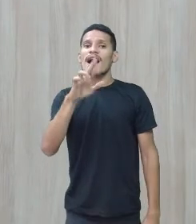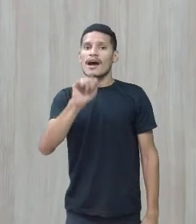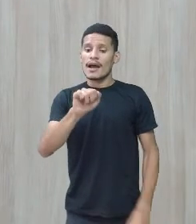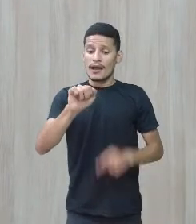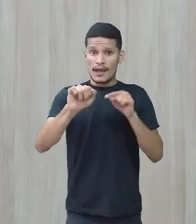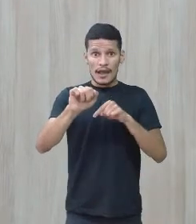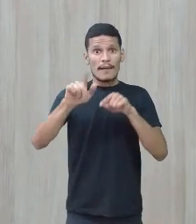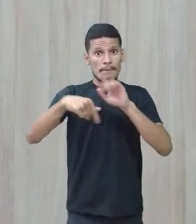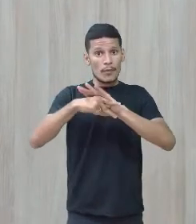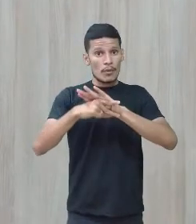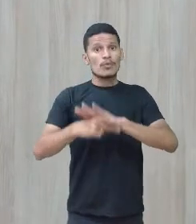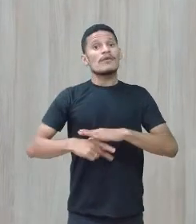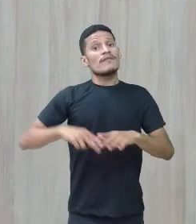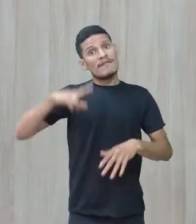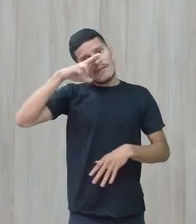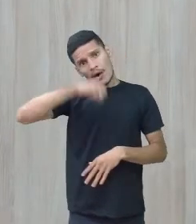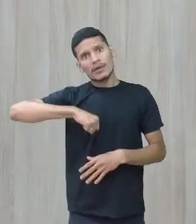Então,